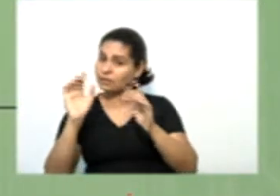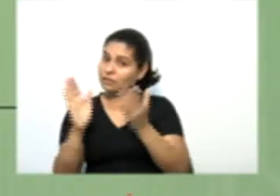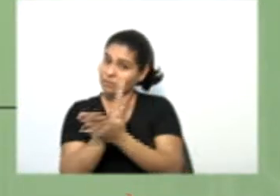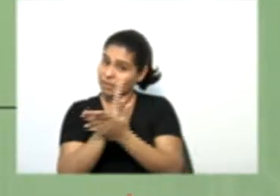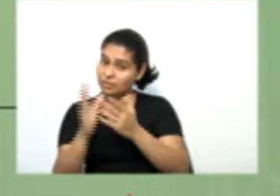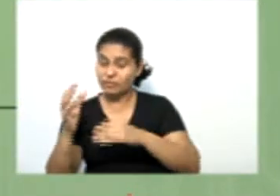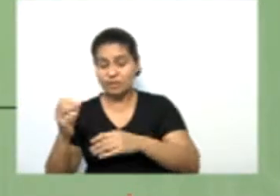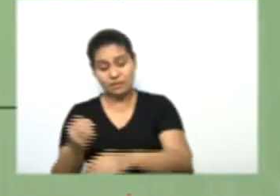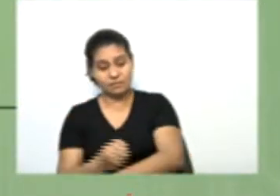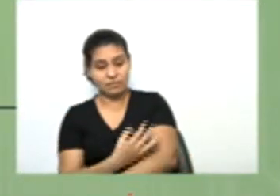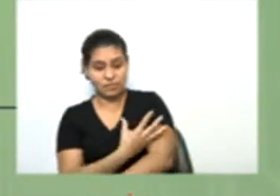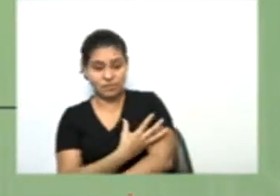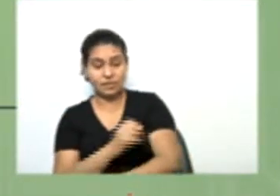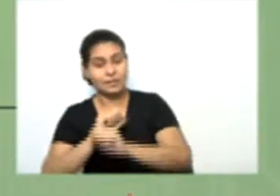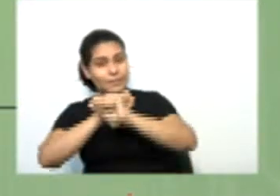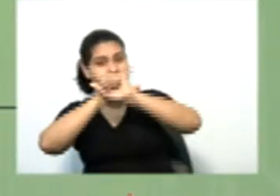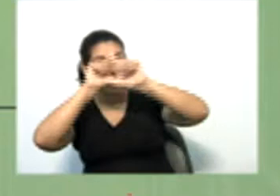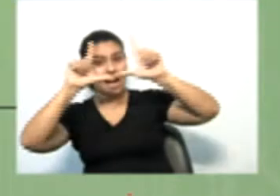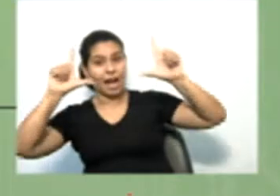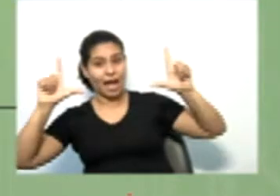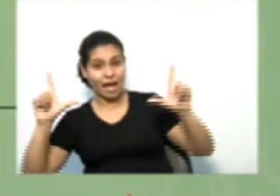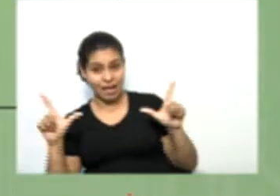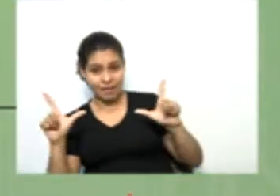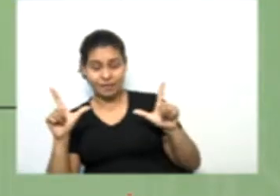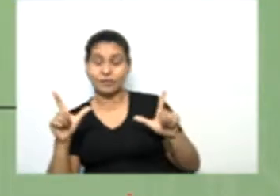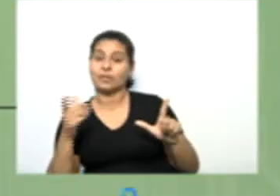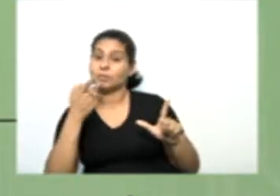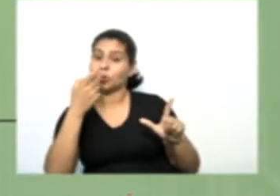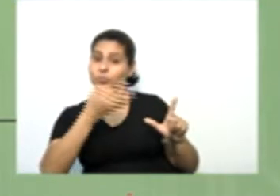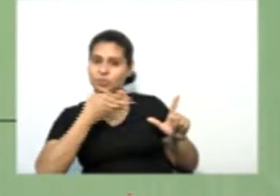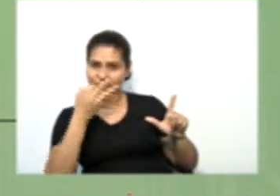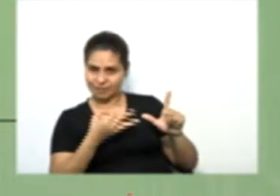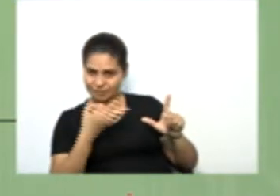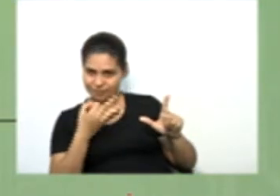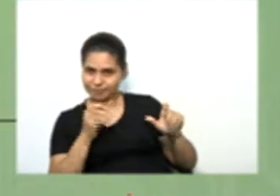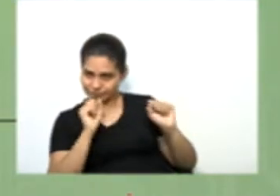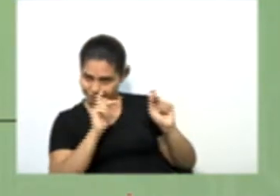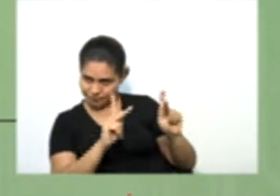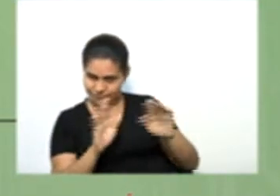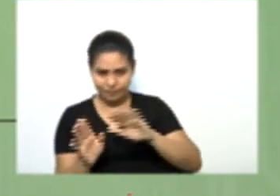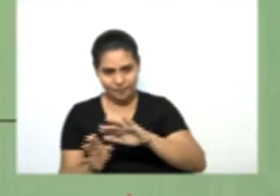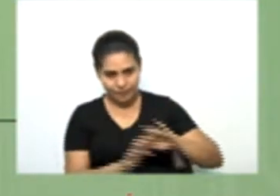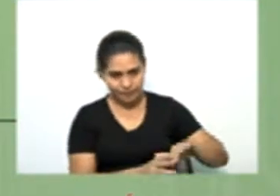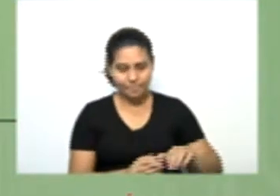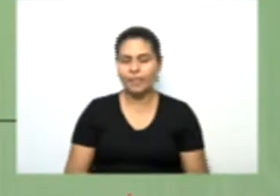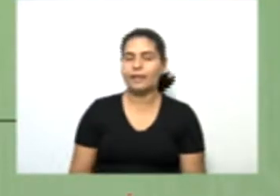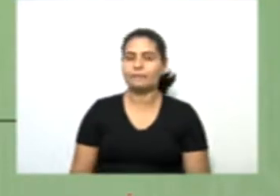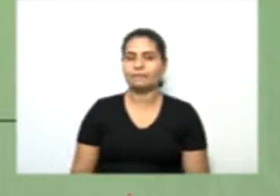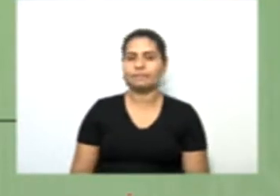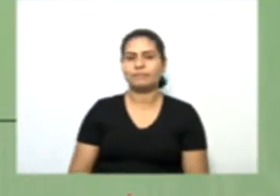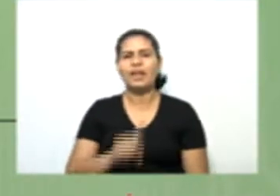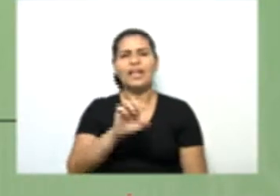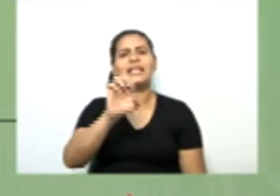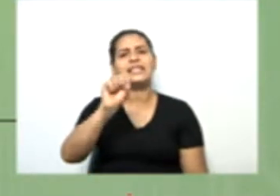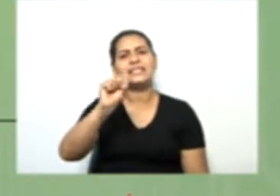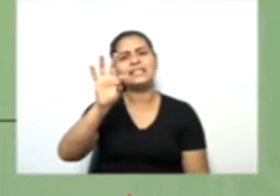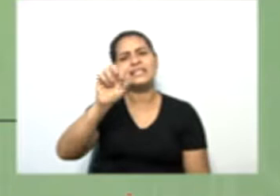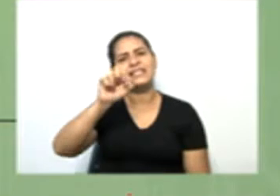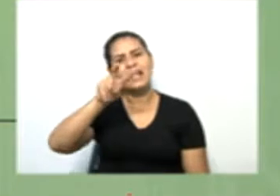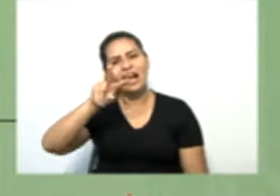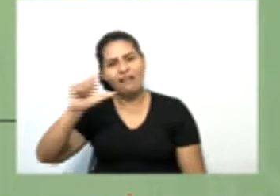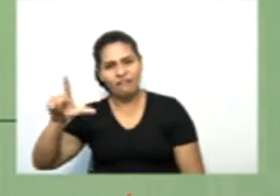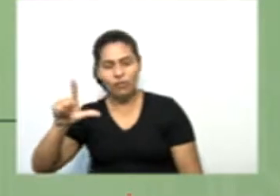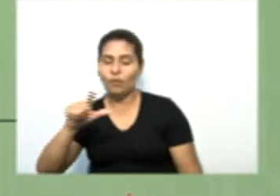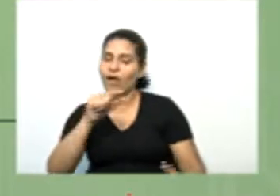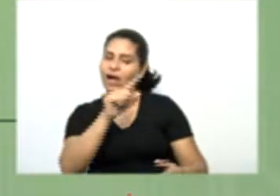emocional. Esclareça bem a sua posição, ok? E o negociador estável? Esse aqui,